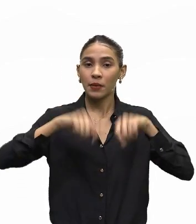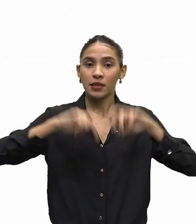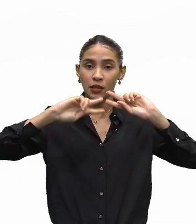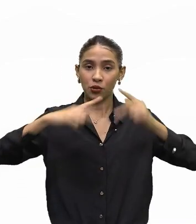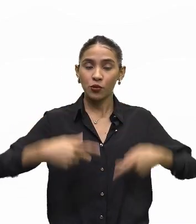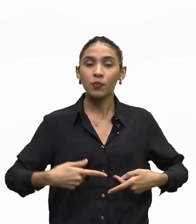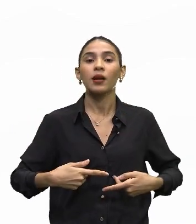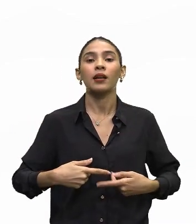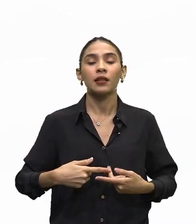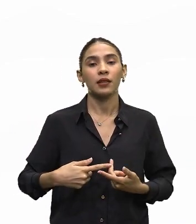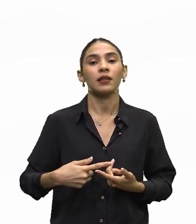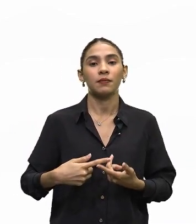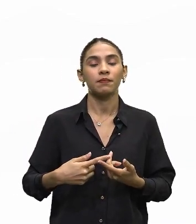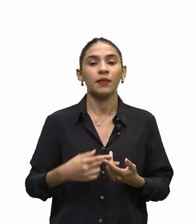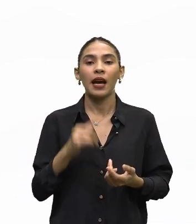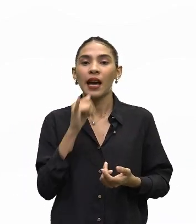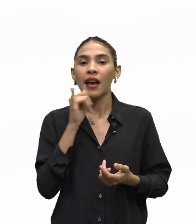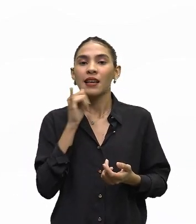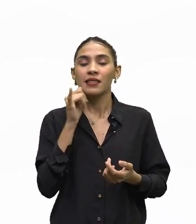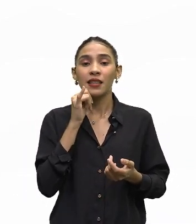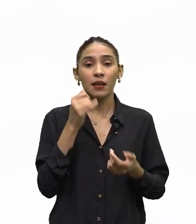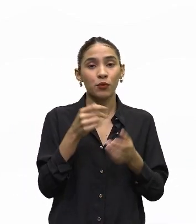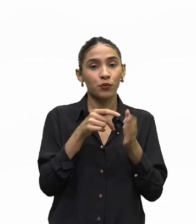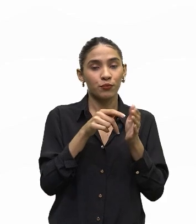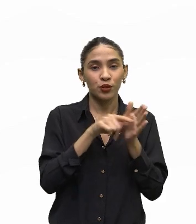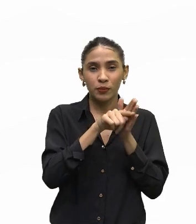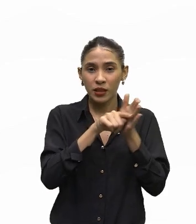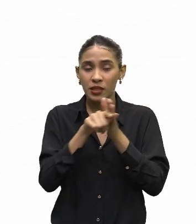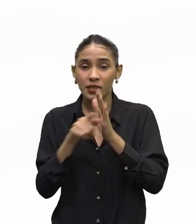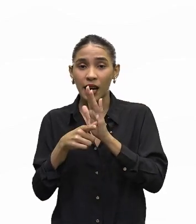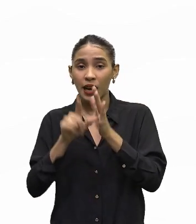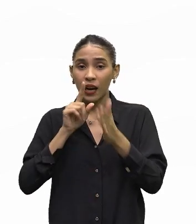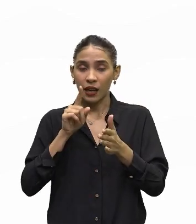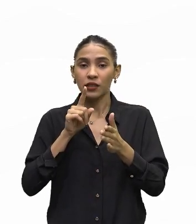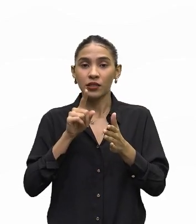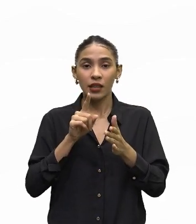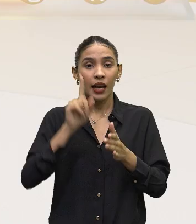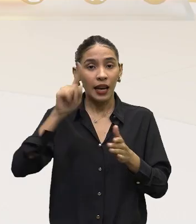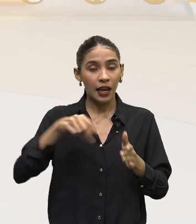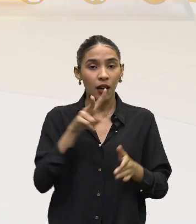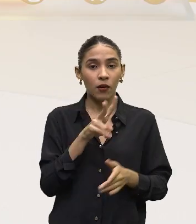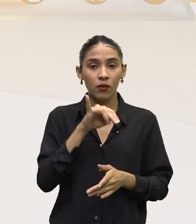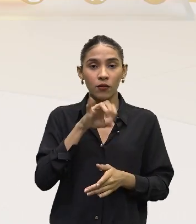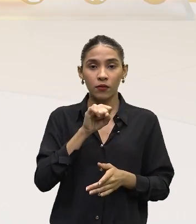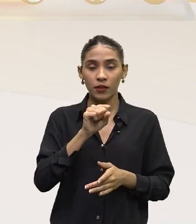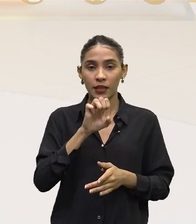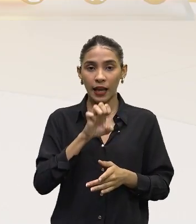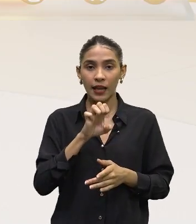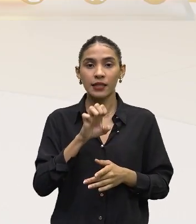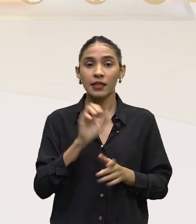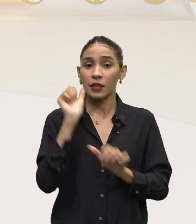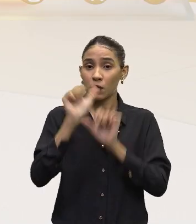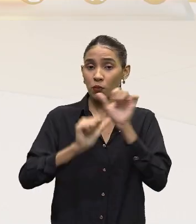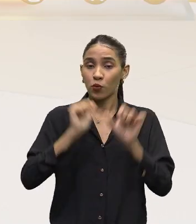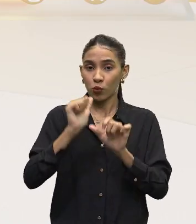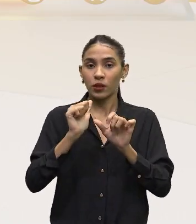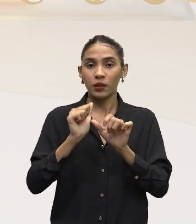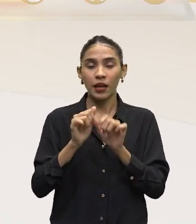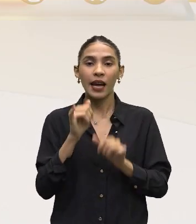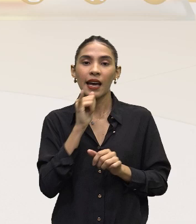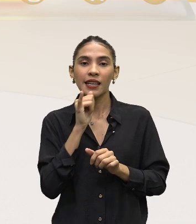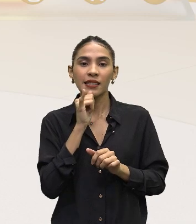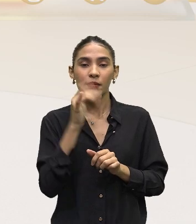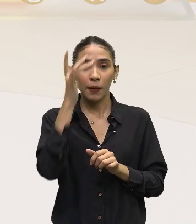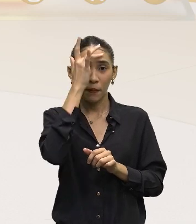prever os fatos inesperados. Então, olha só. Esse é um viés que ressignifica o passado, ou seja, a pessoa